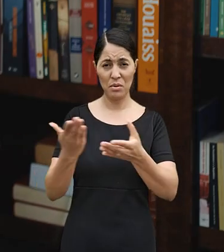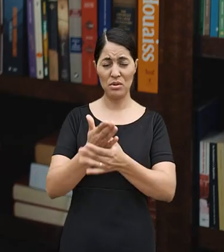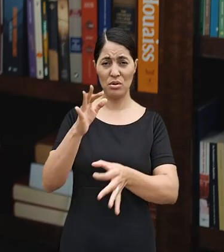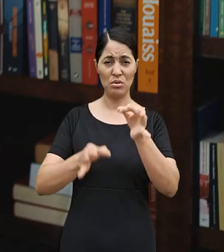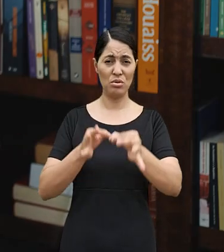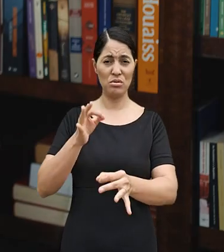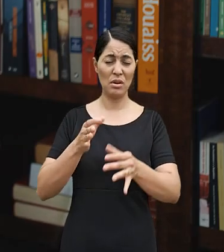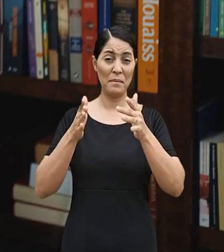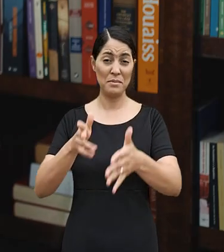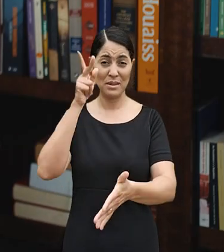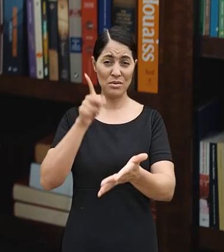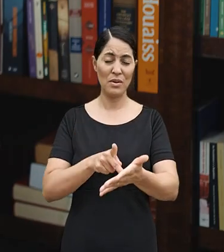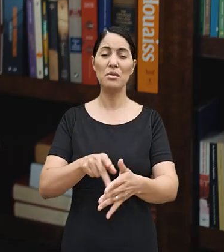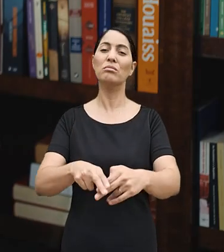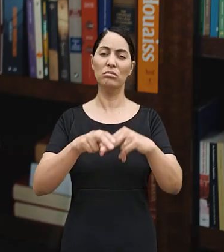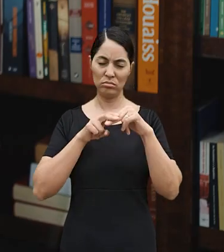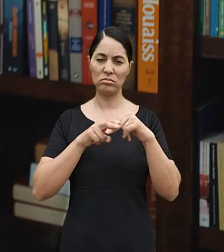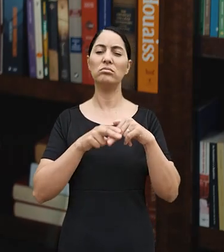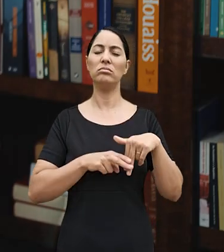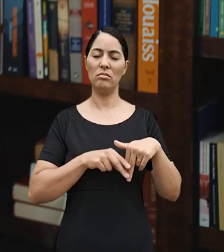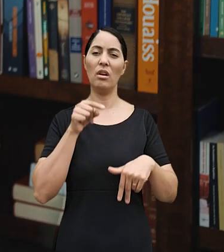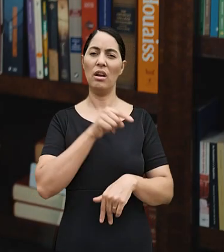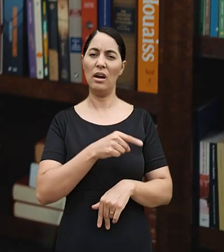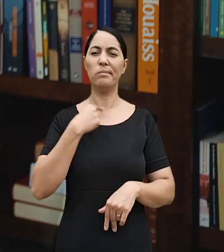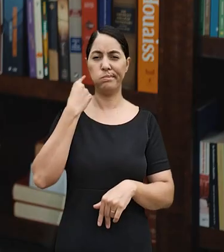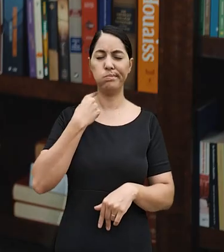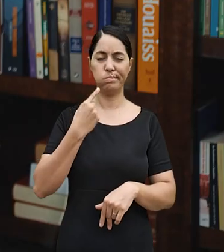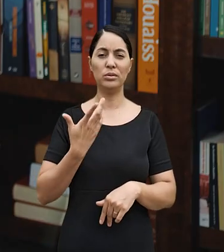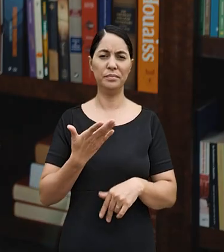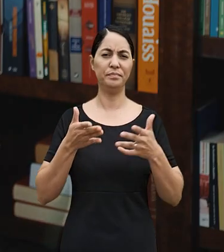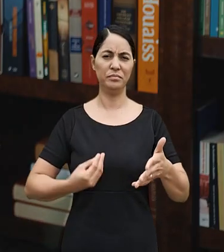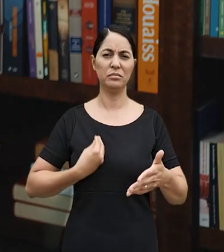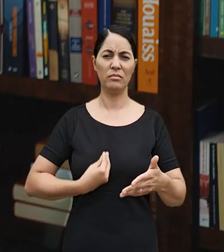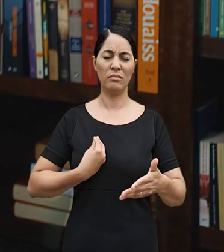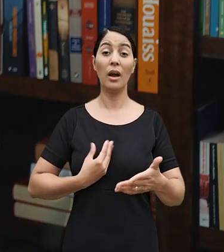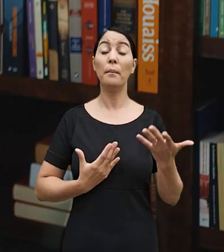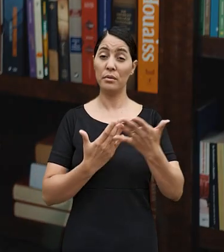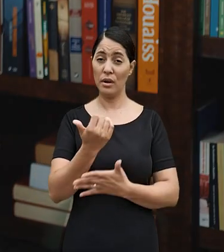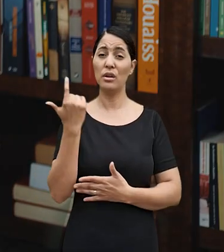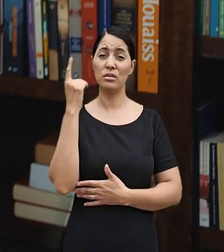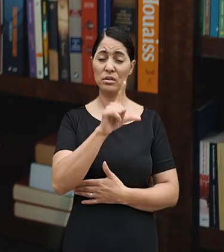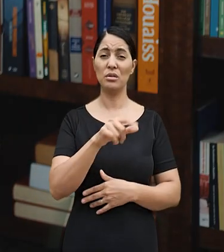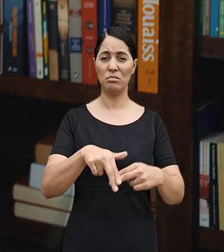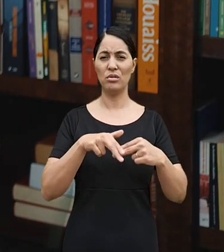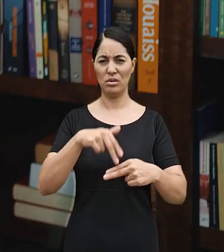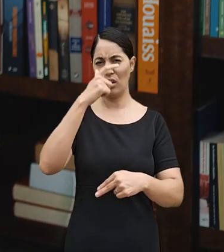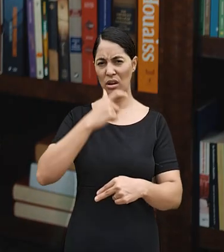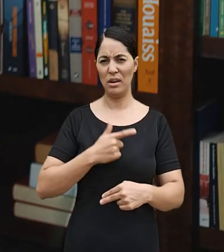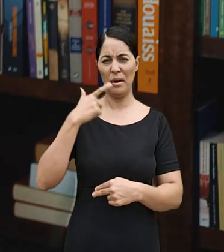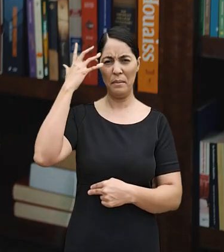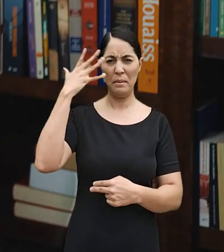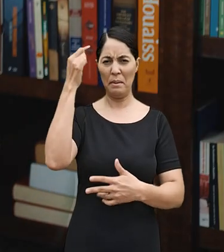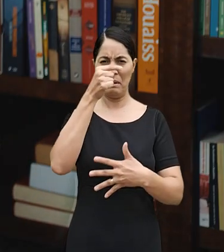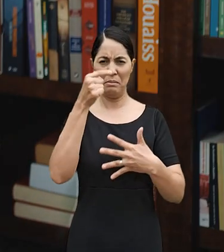processo judicial. Daí a indispensabilidade da figura do advogado. E foi aprovada exata e precisamente em função desses argumentos